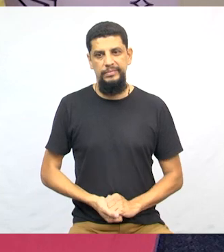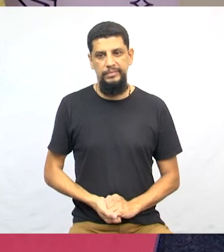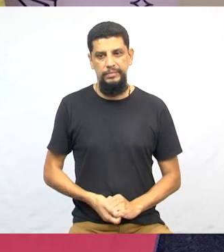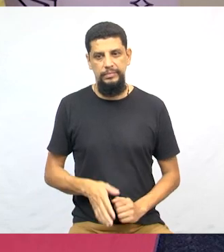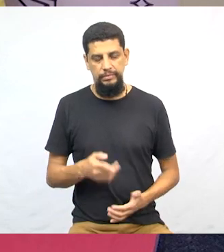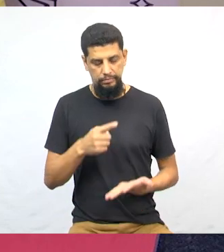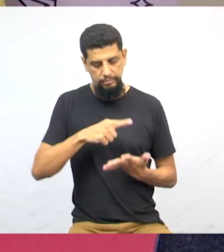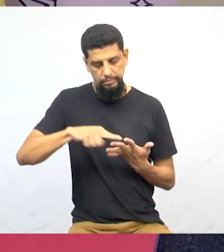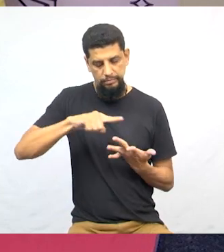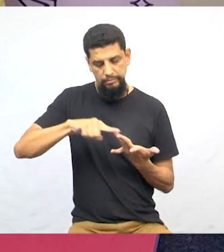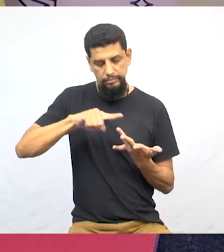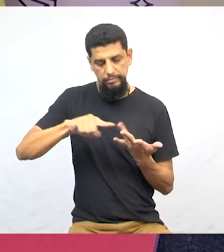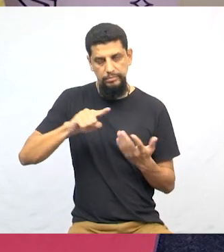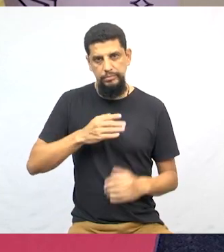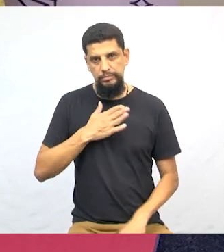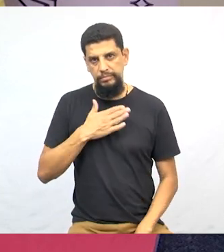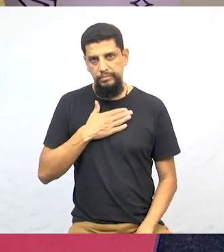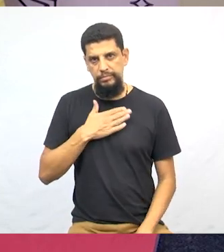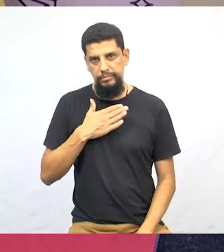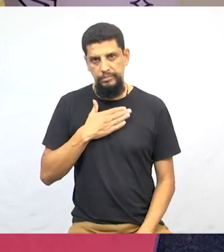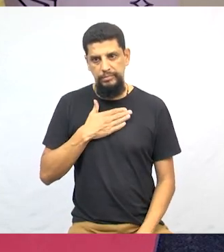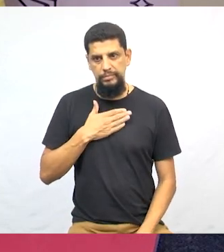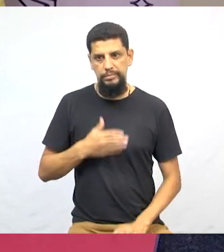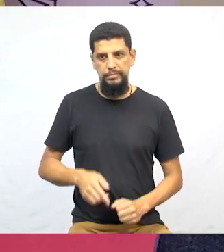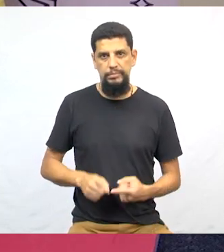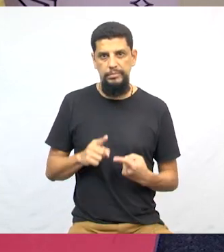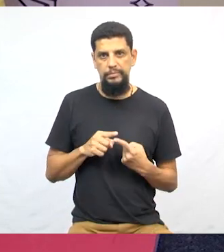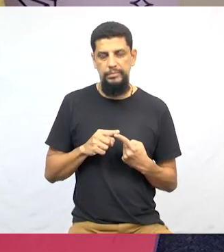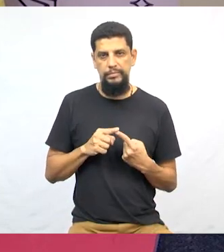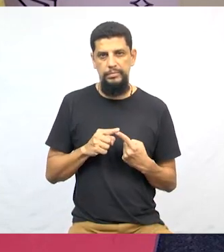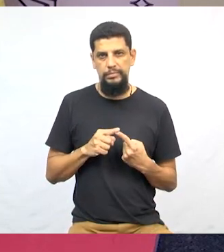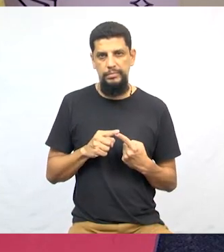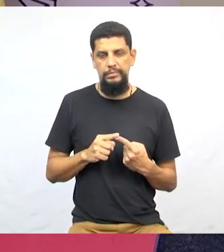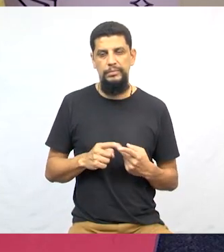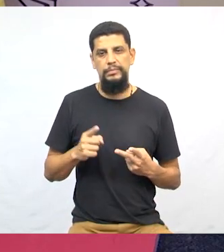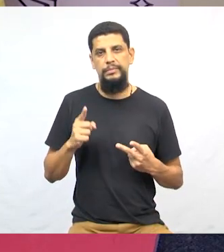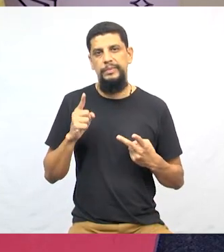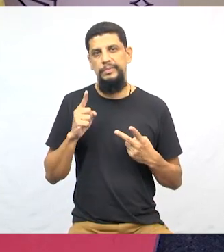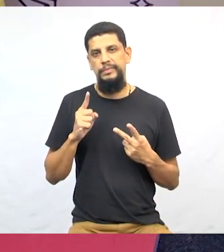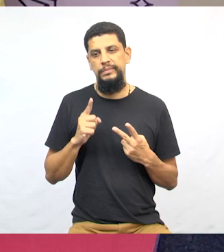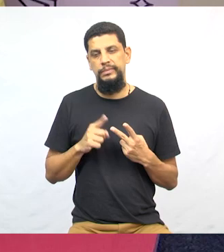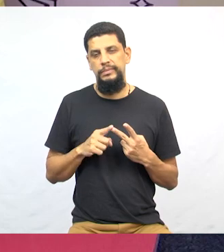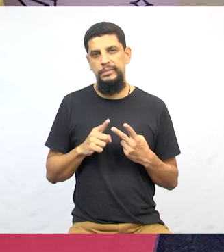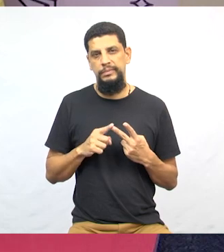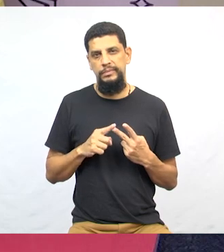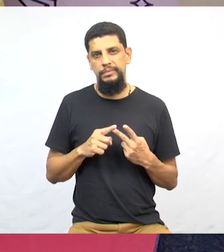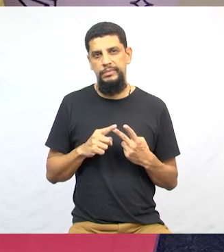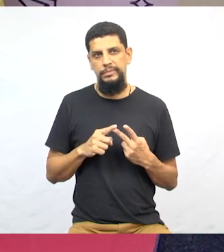suas. Vou contar as minhas, então. Uma.